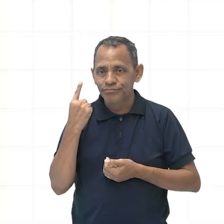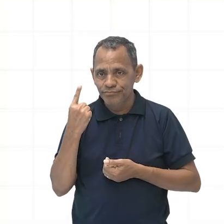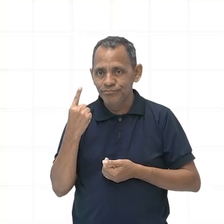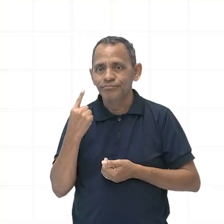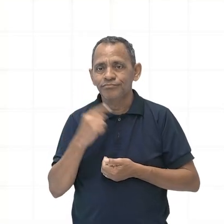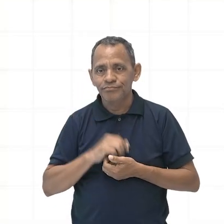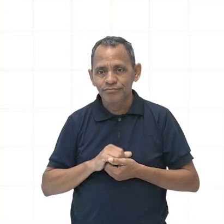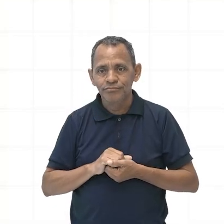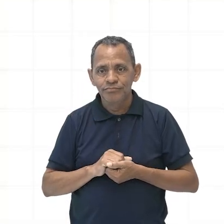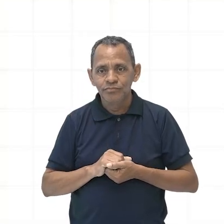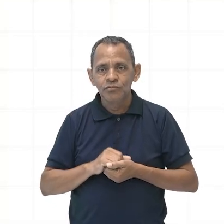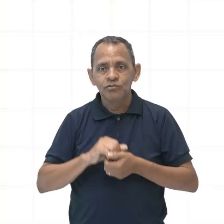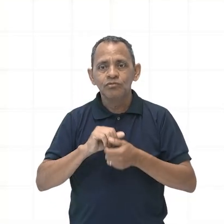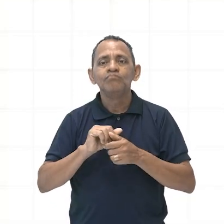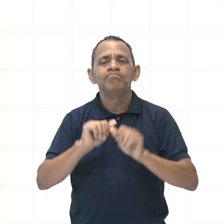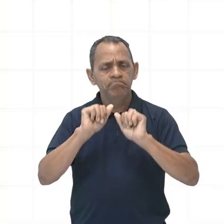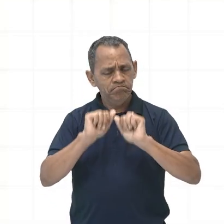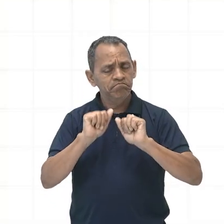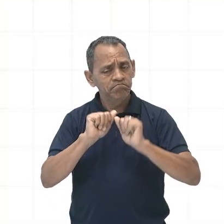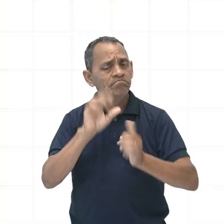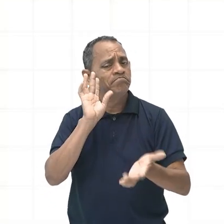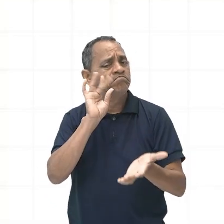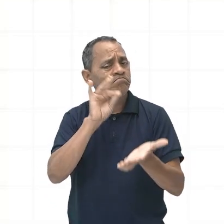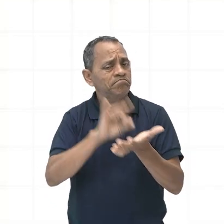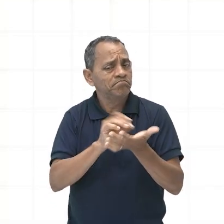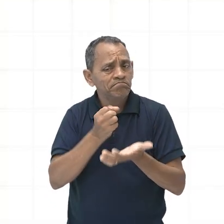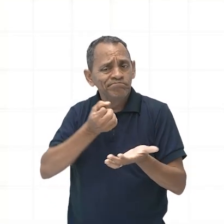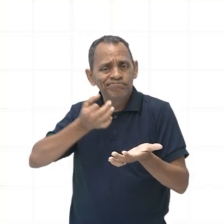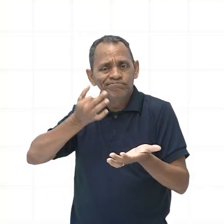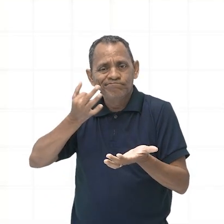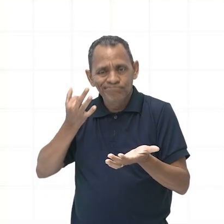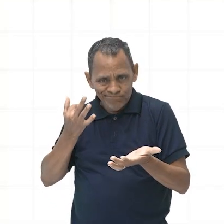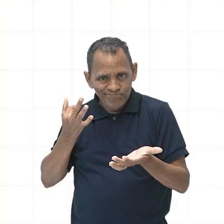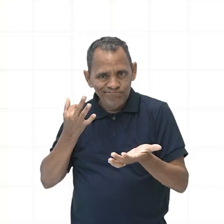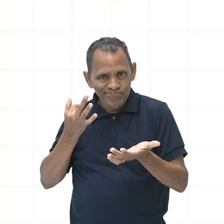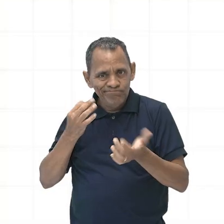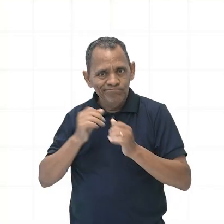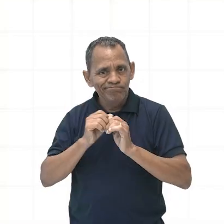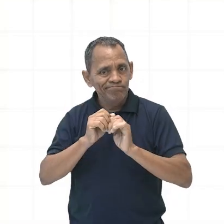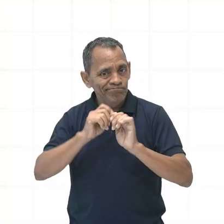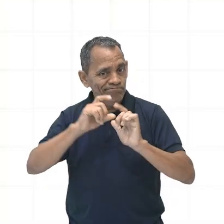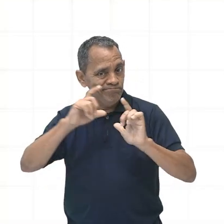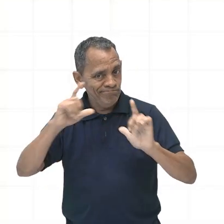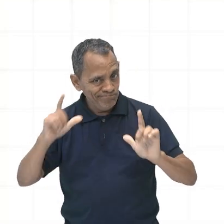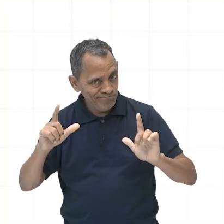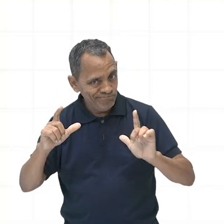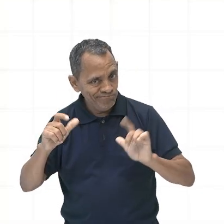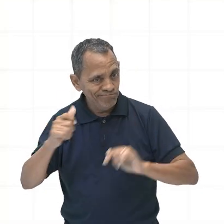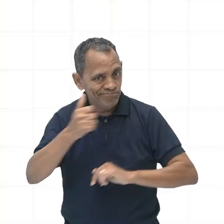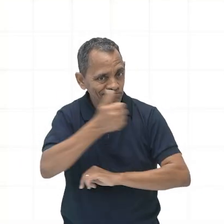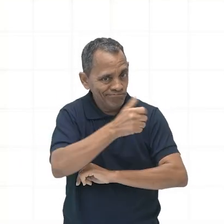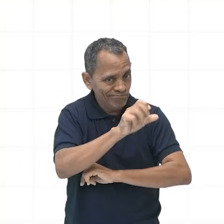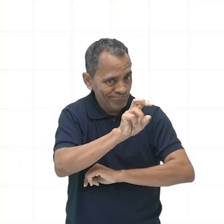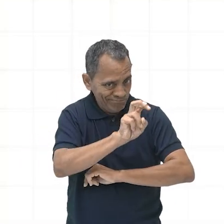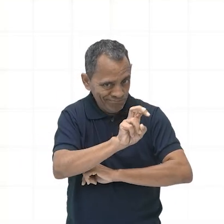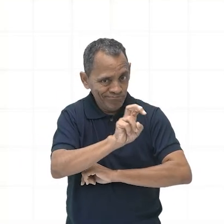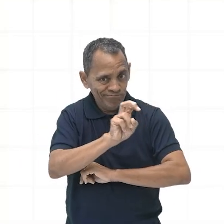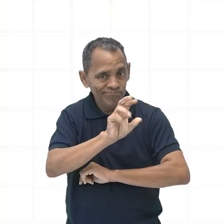Então, eu posso afirmar que o número de advogados é maior do que 15 para cada 1.000